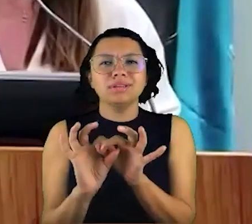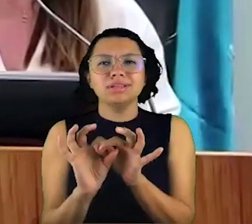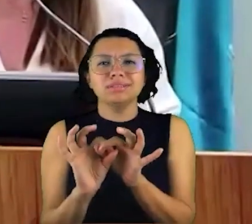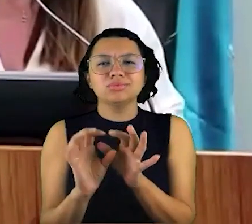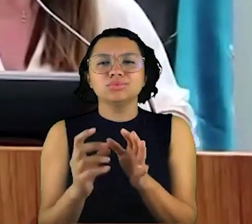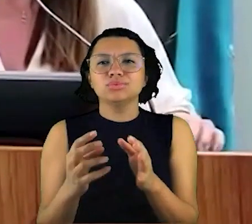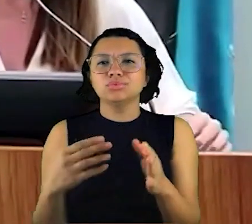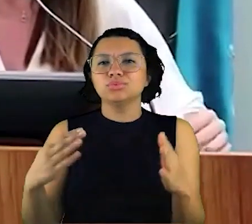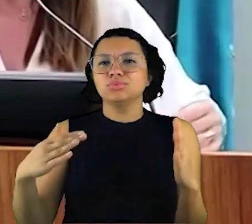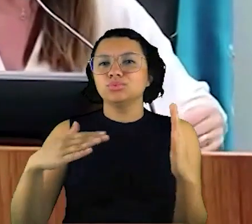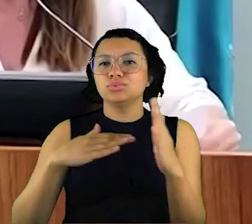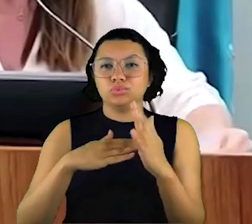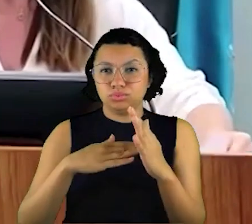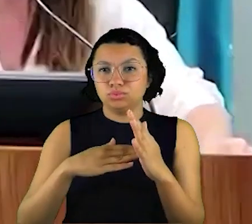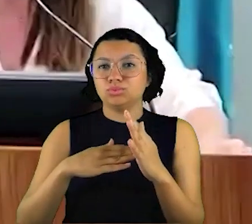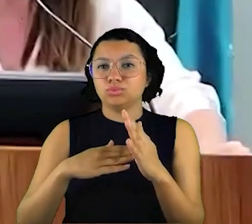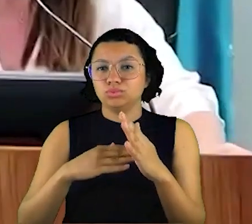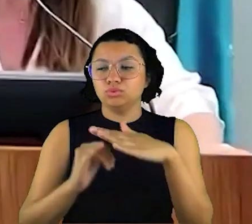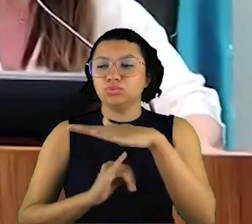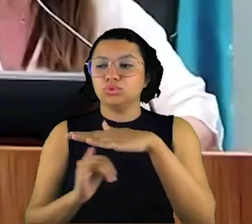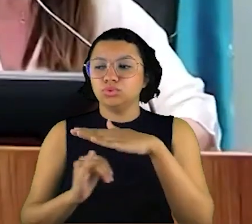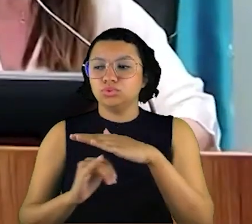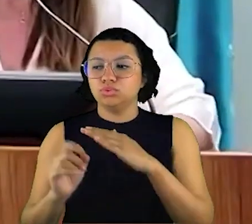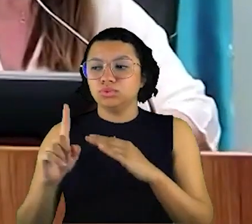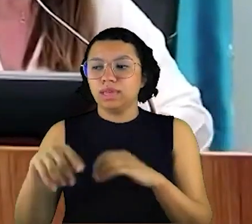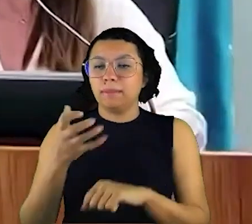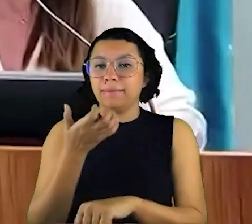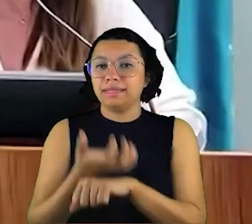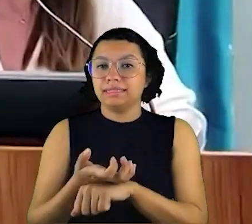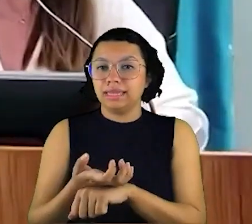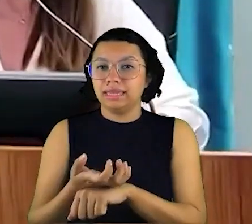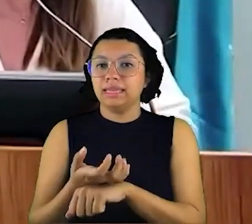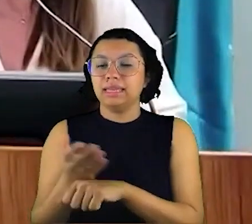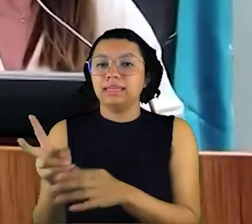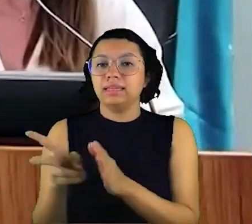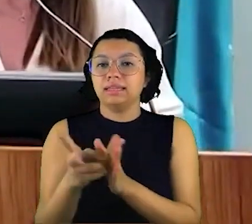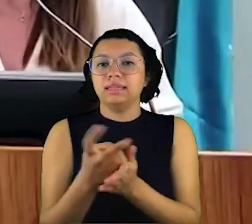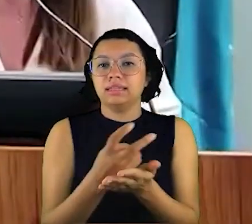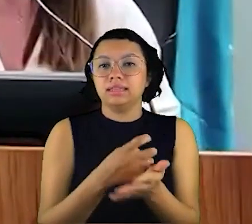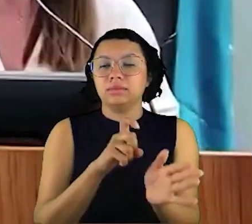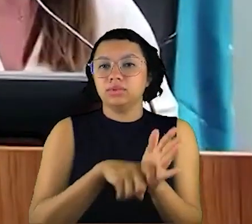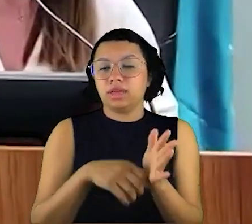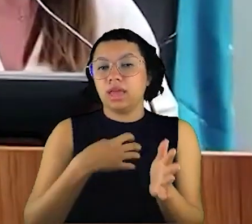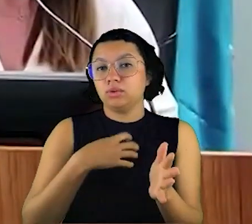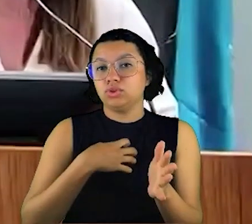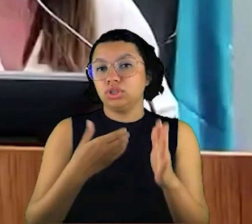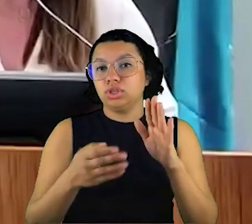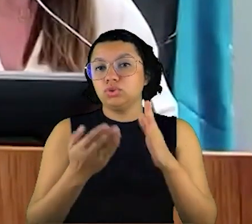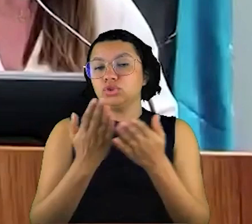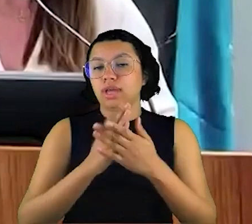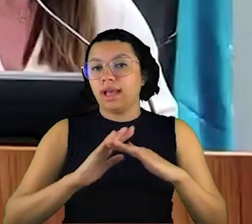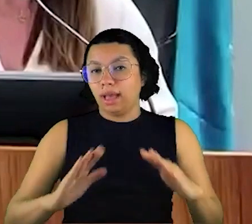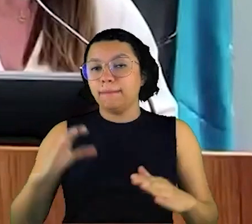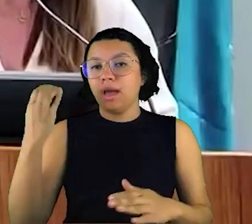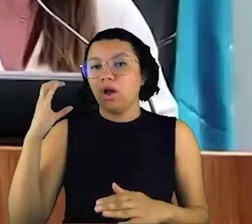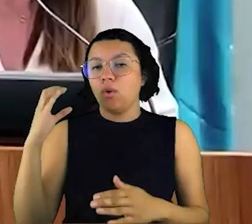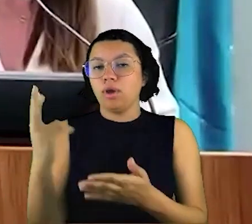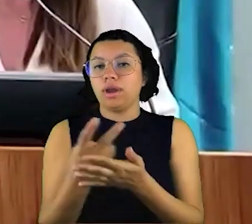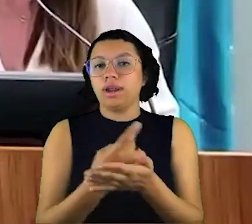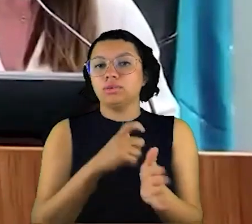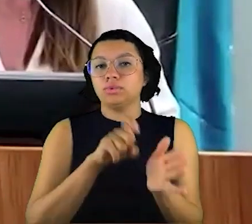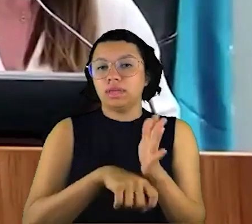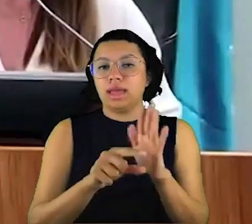de um instituto que é tributário, materialmente tributário, a transação é uma forma de extinção do crédito tributário, segundo o artigo